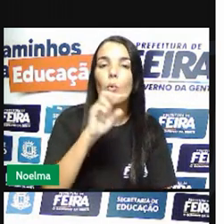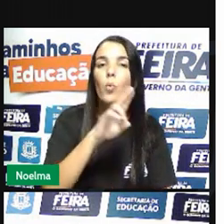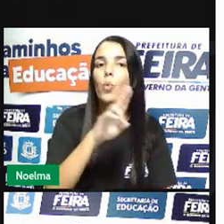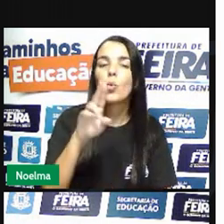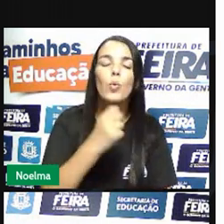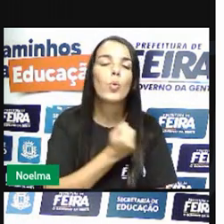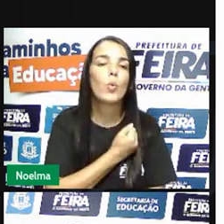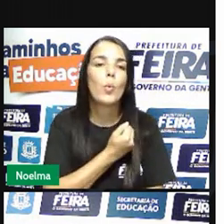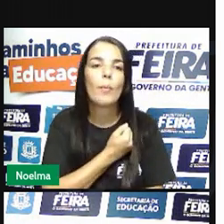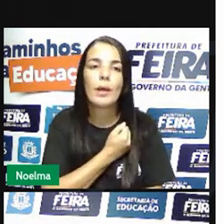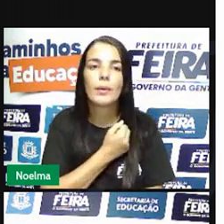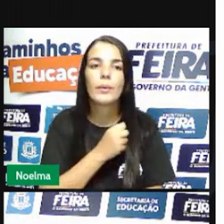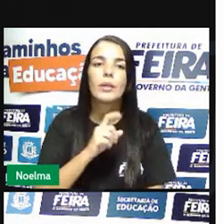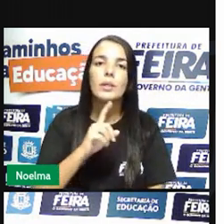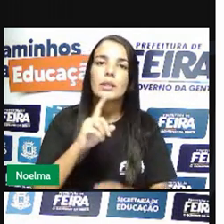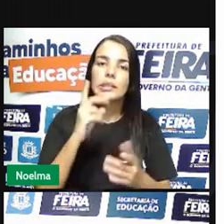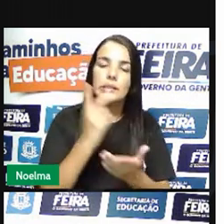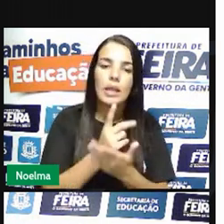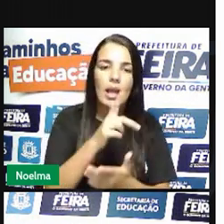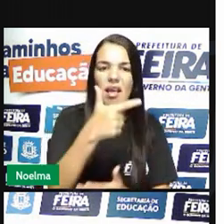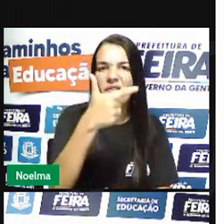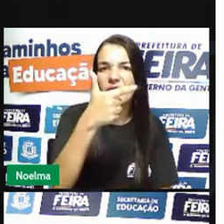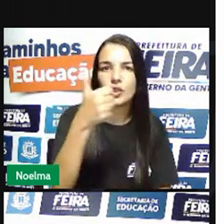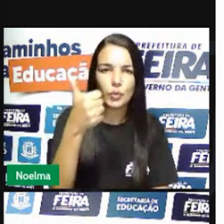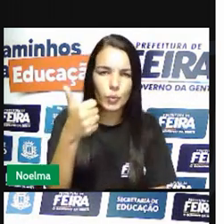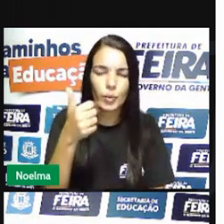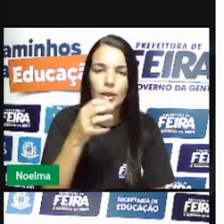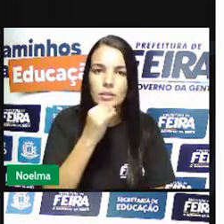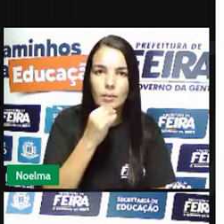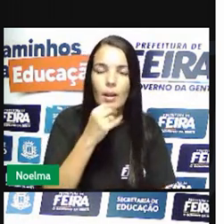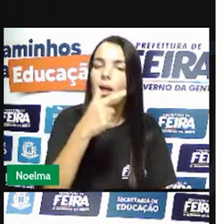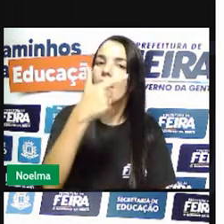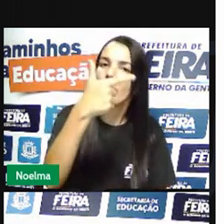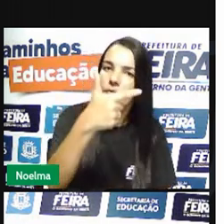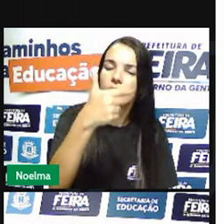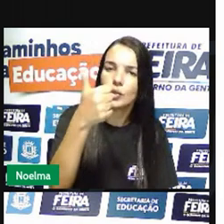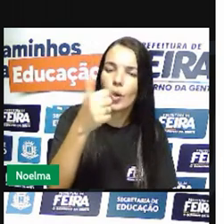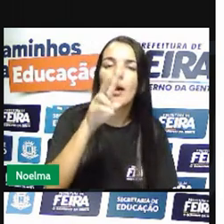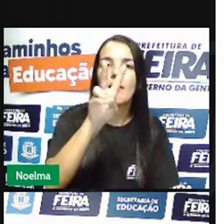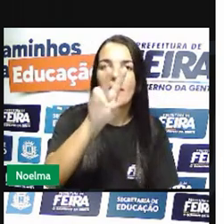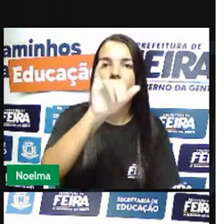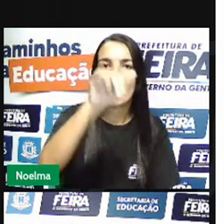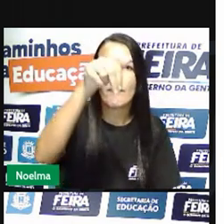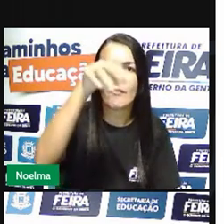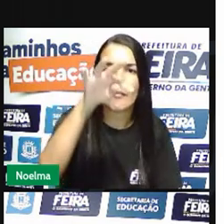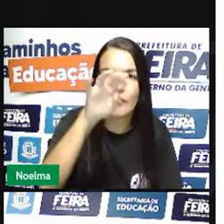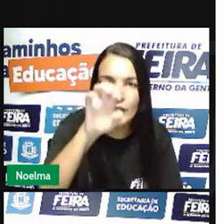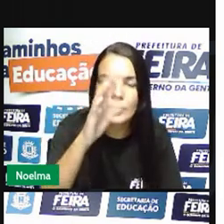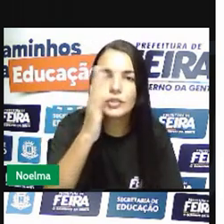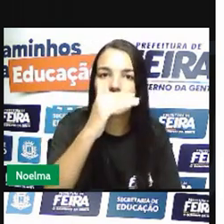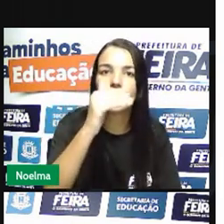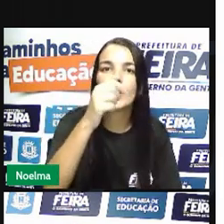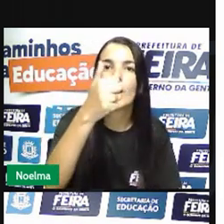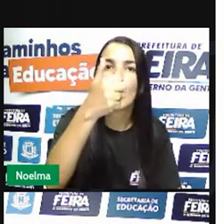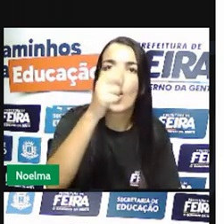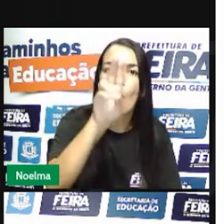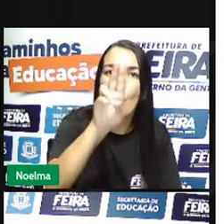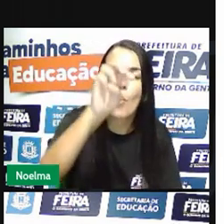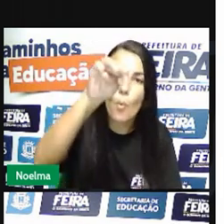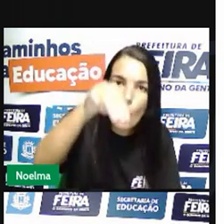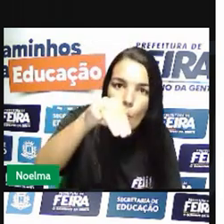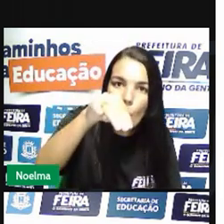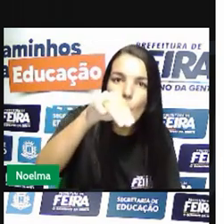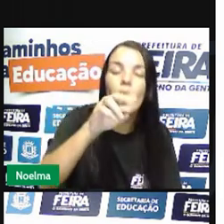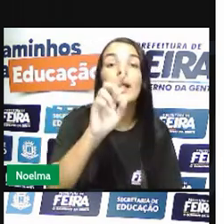então seis 21 anos seis doze avos 6/13 avos